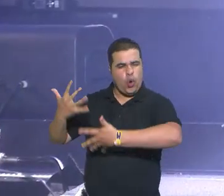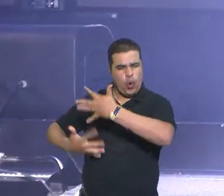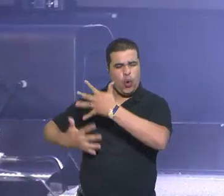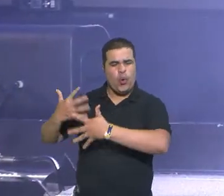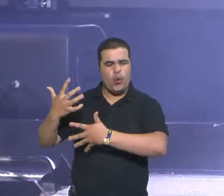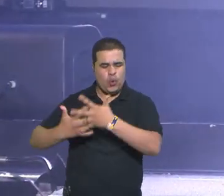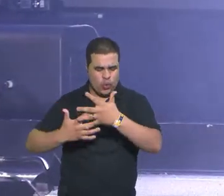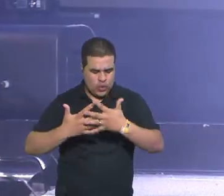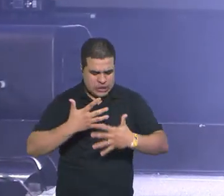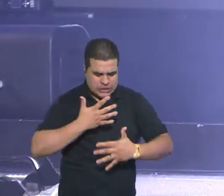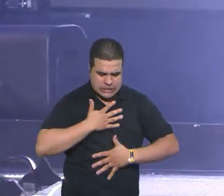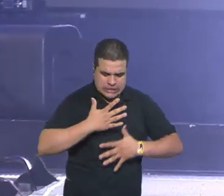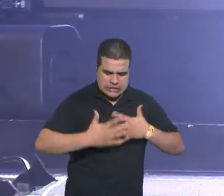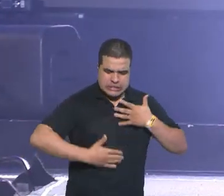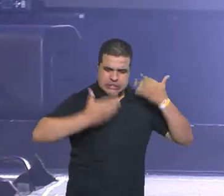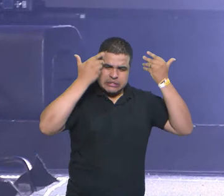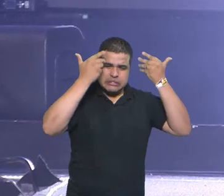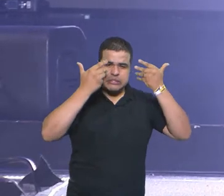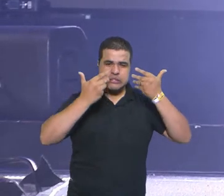minha